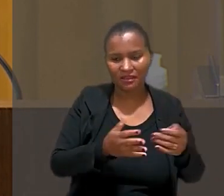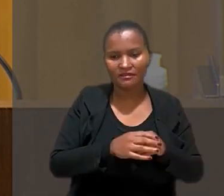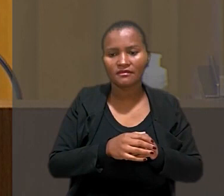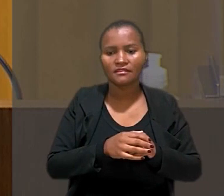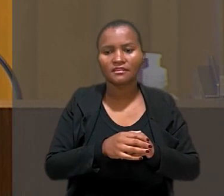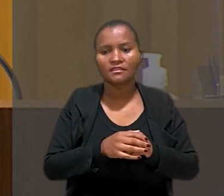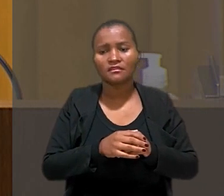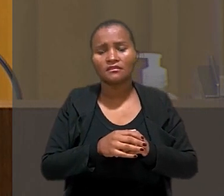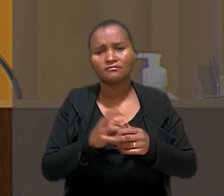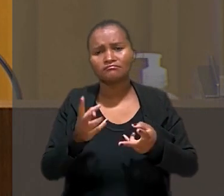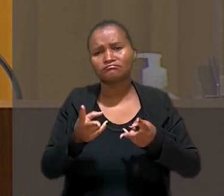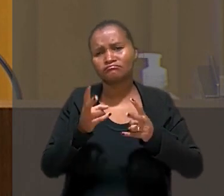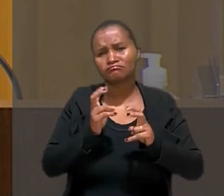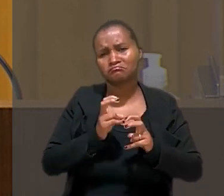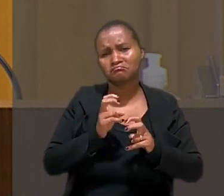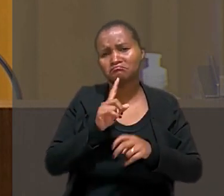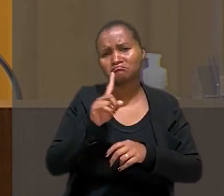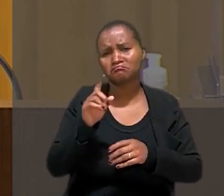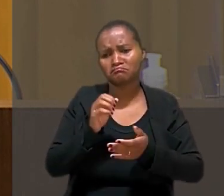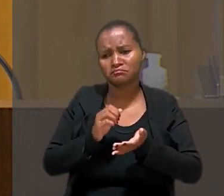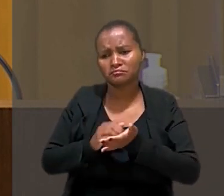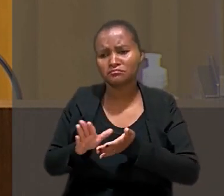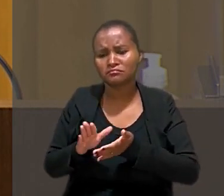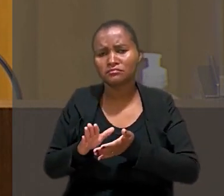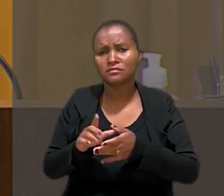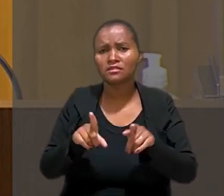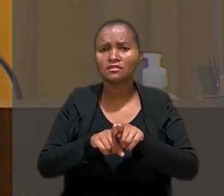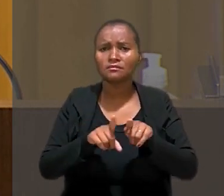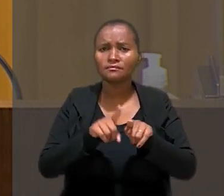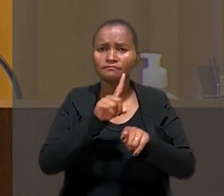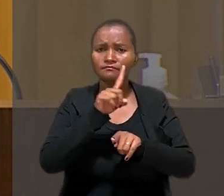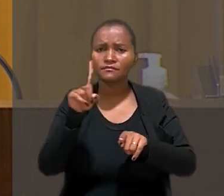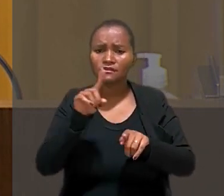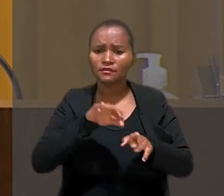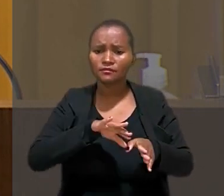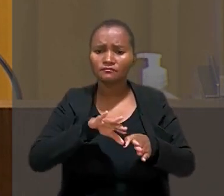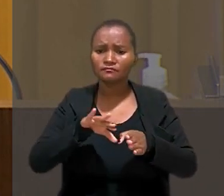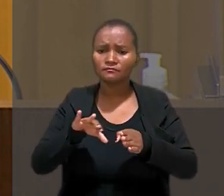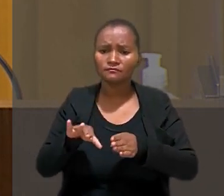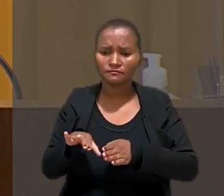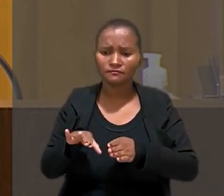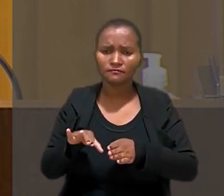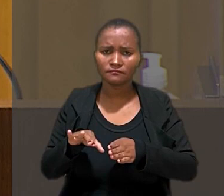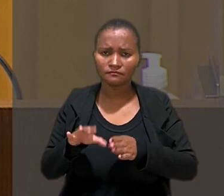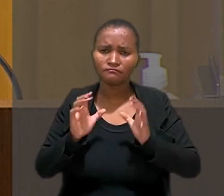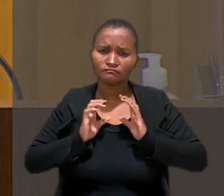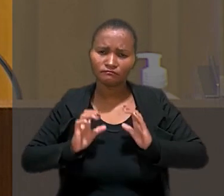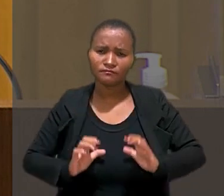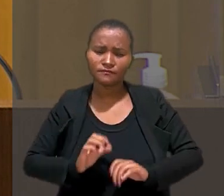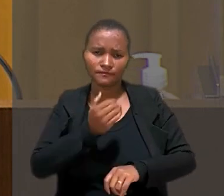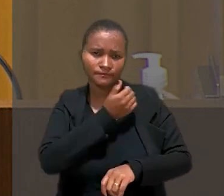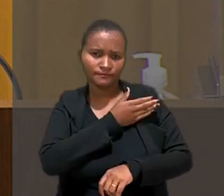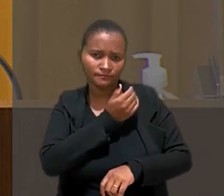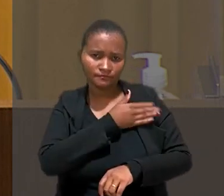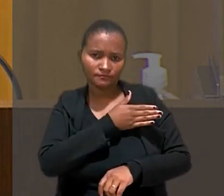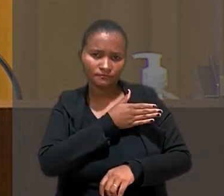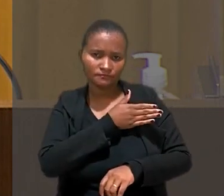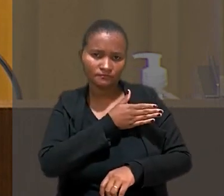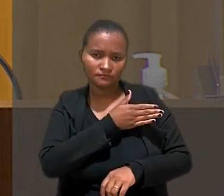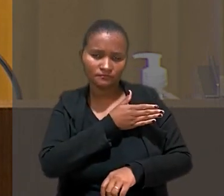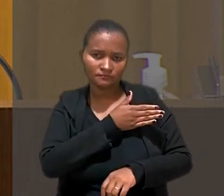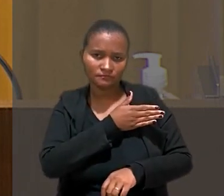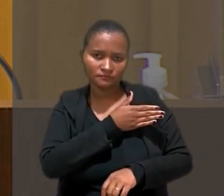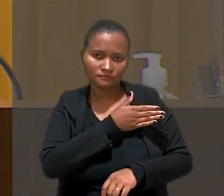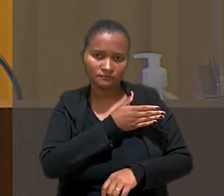de longe justificaria o ato de dispensa, nem afasta a presunção de conduta